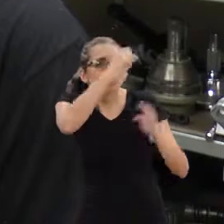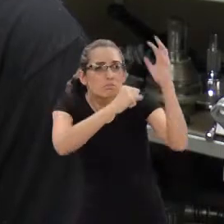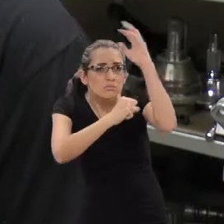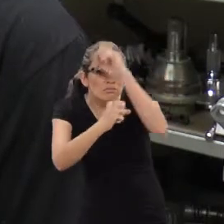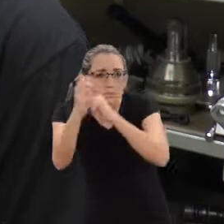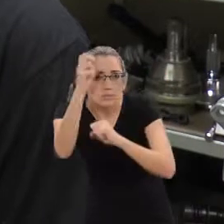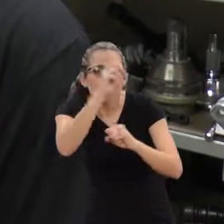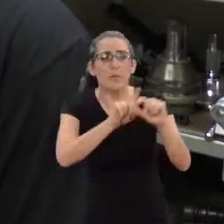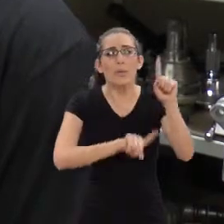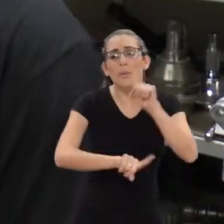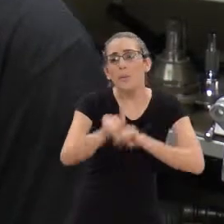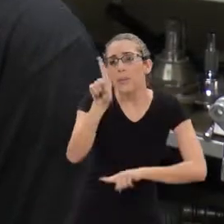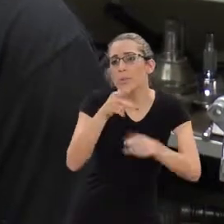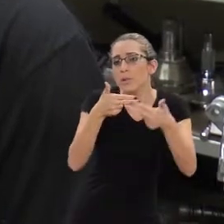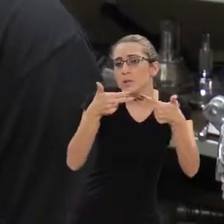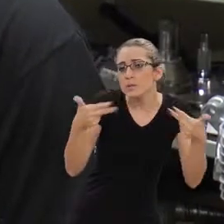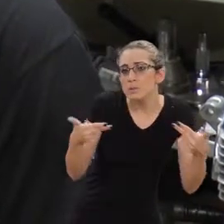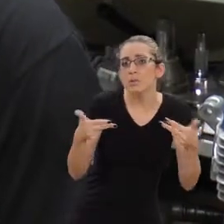de algumas,